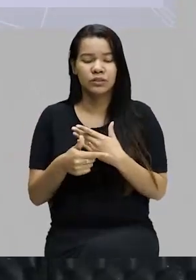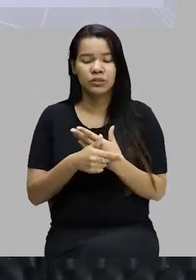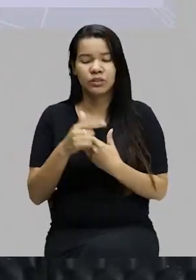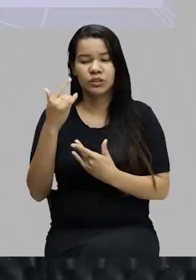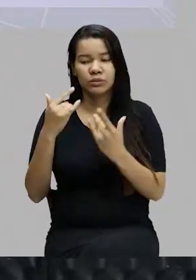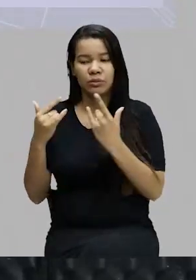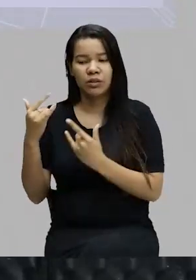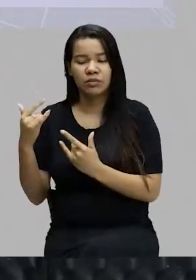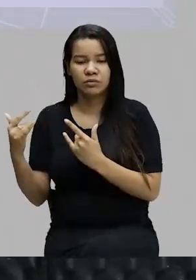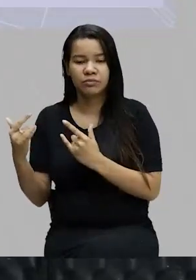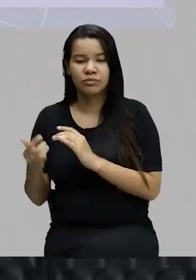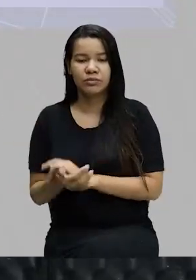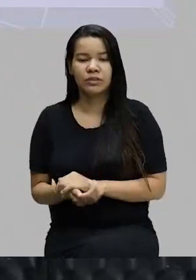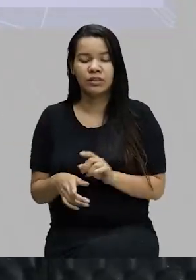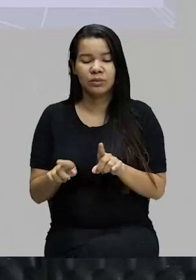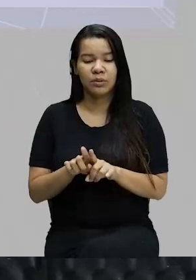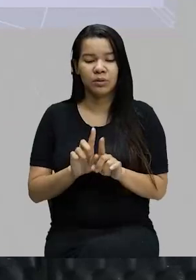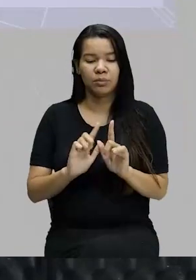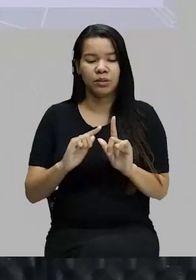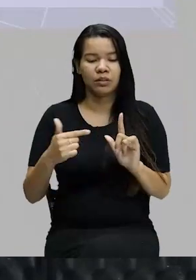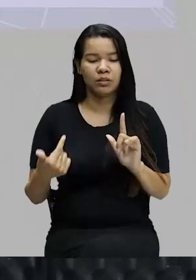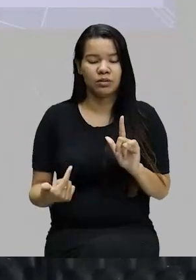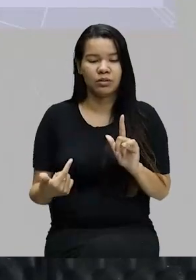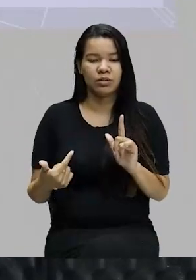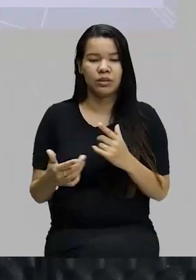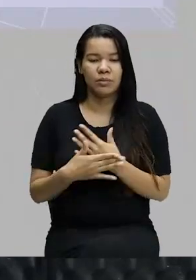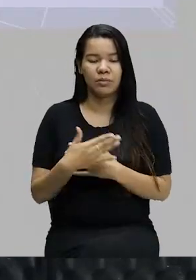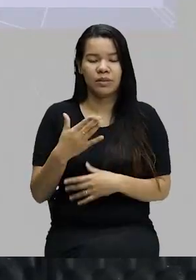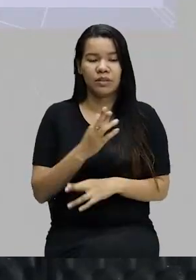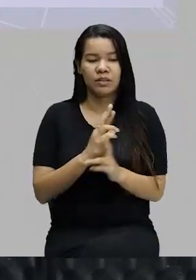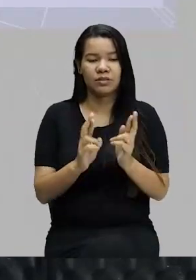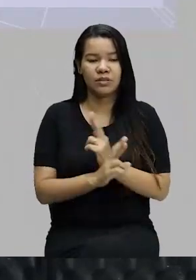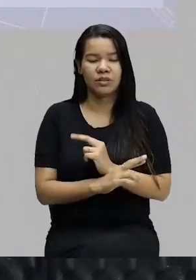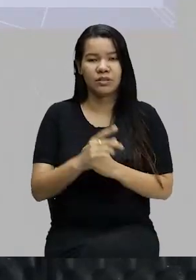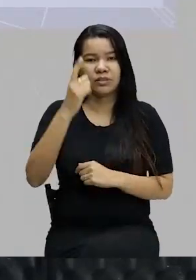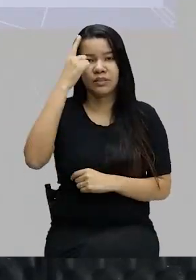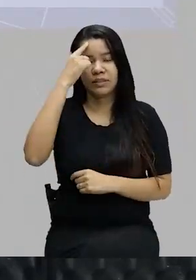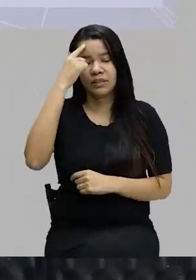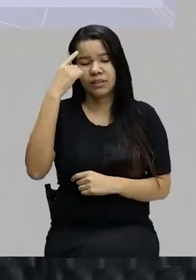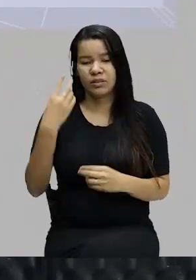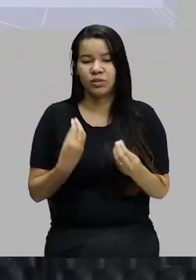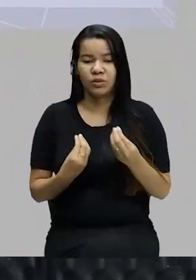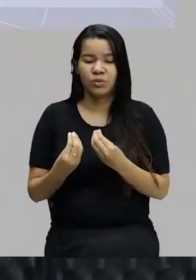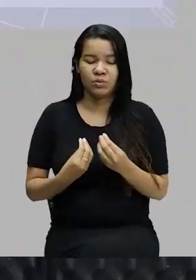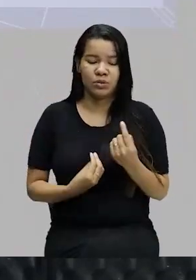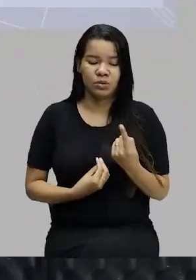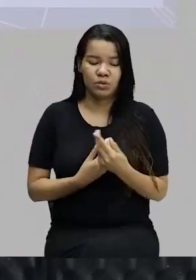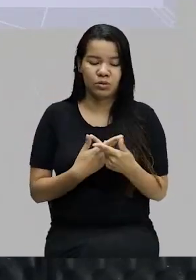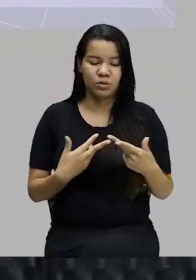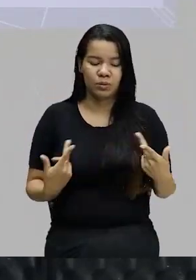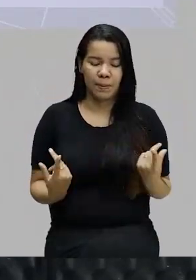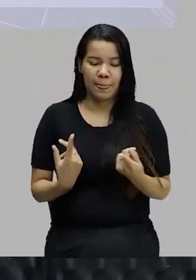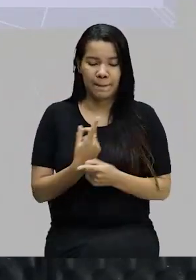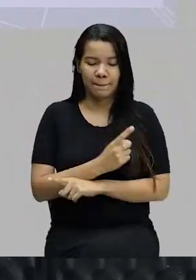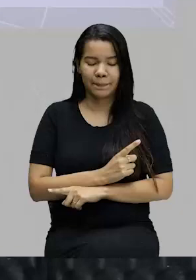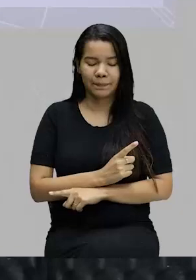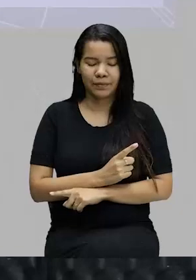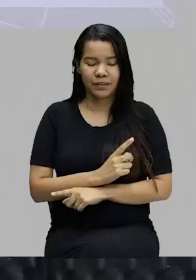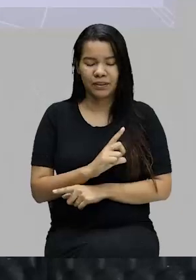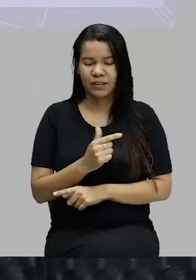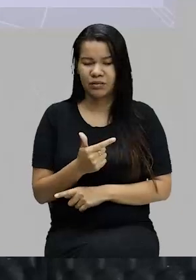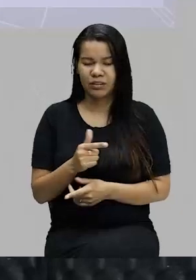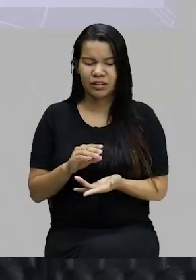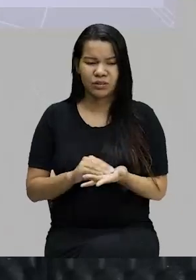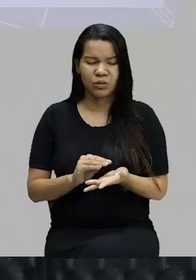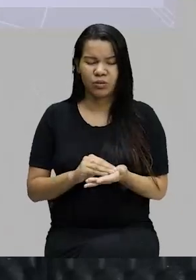do leitor. E o paradoxo, né? Que fica aí mais no campo das ideias. É como se fosse algo bem contraditório, um pouco sem nexo,